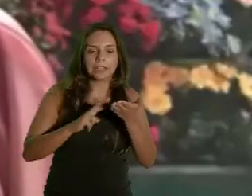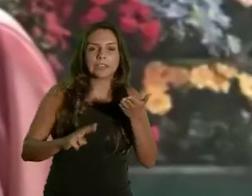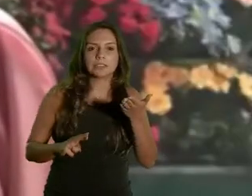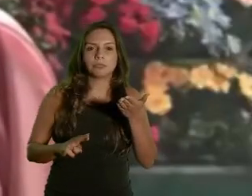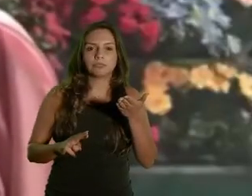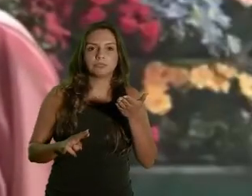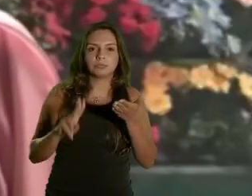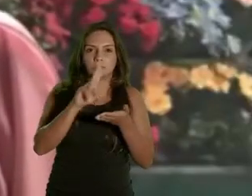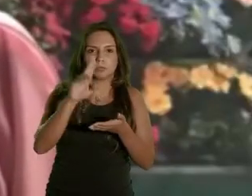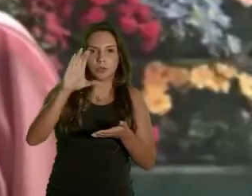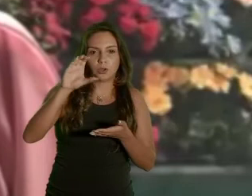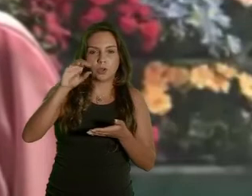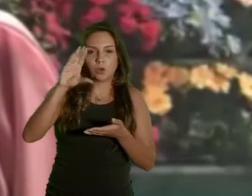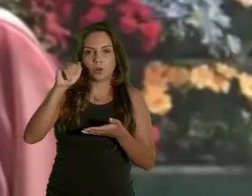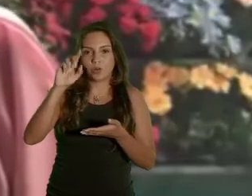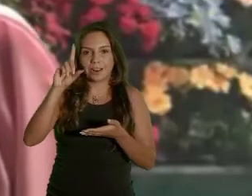chamada Cocada.